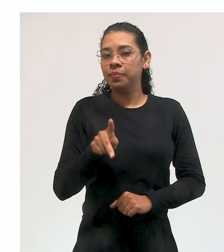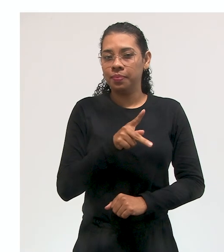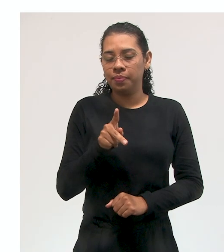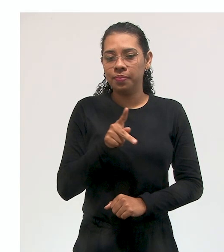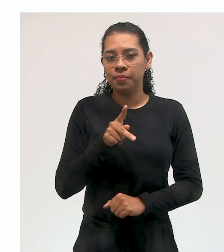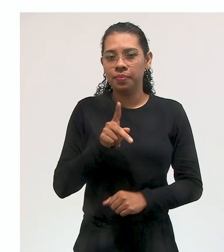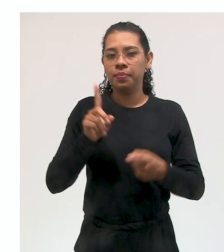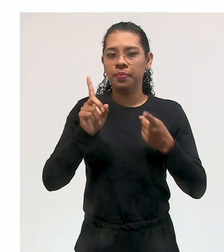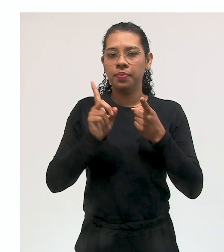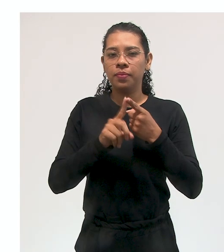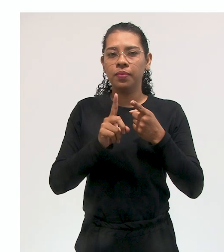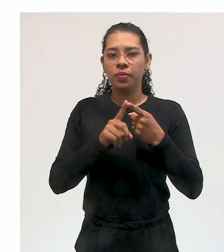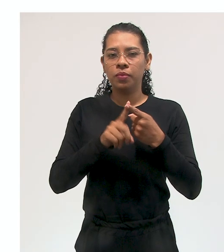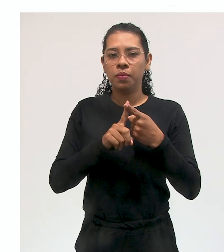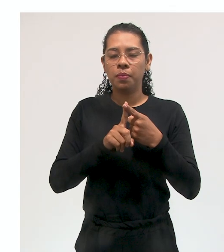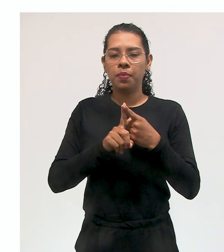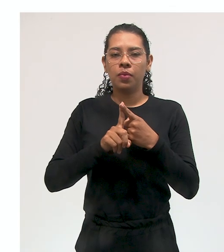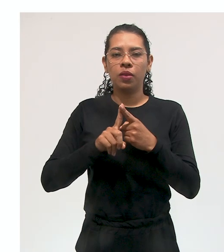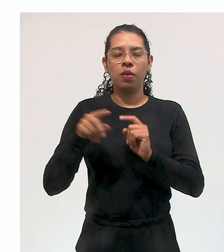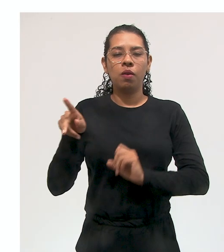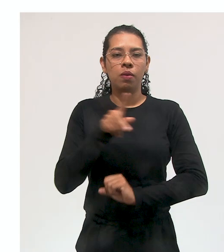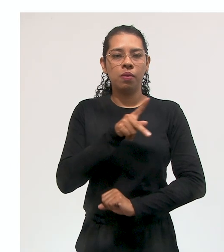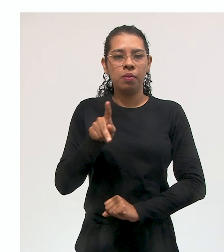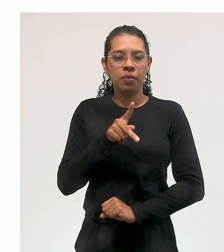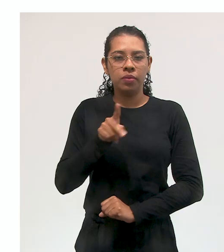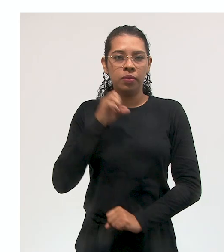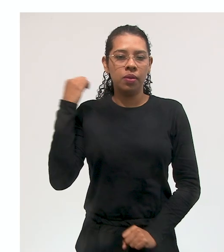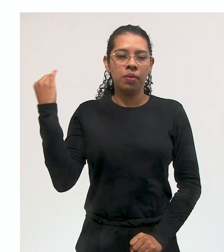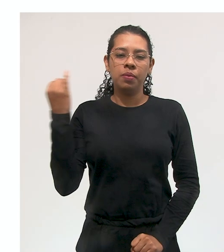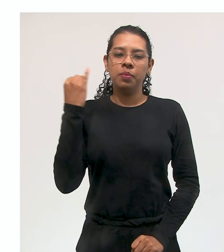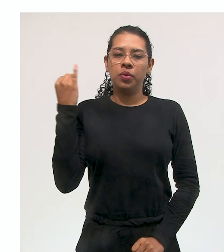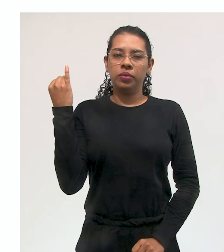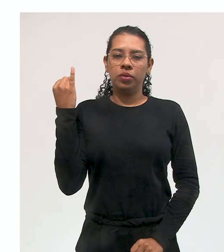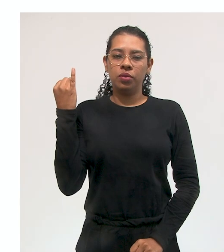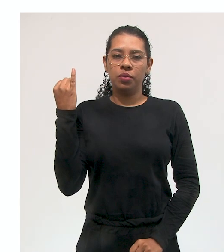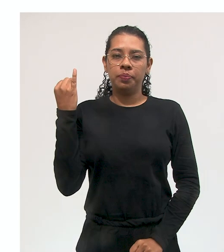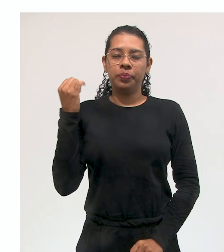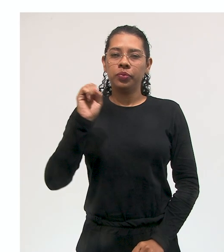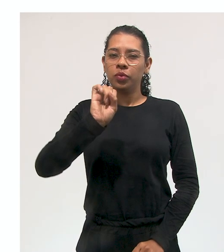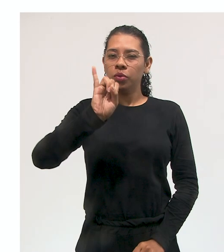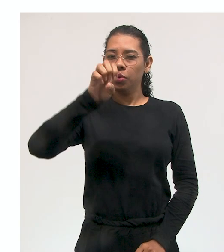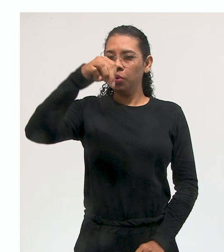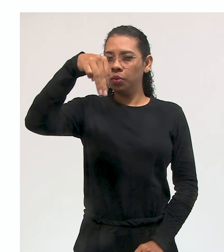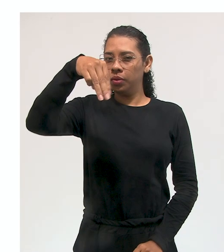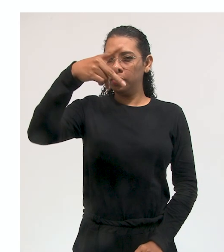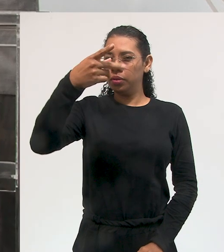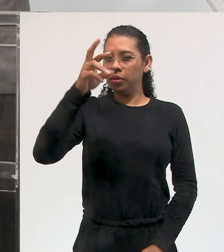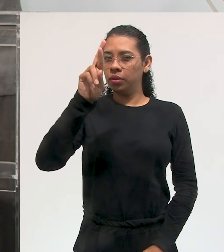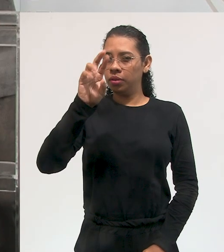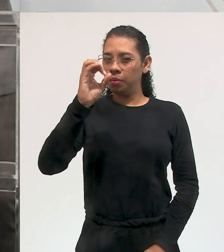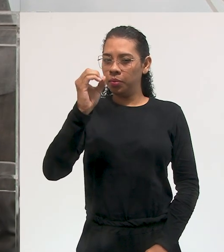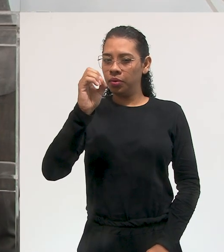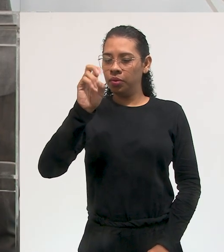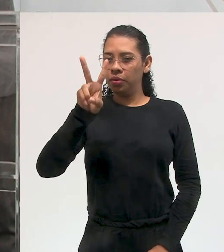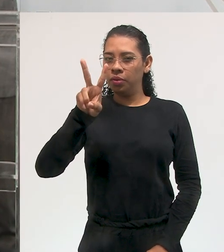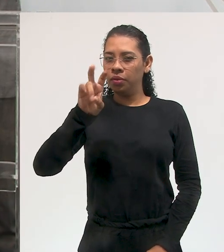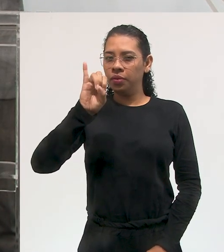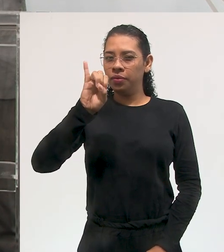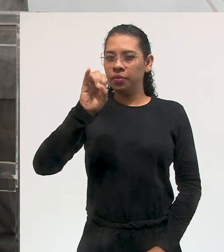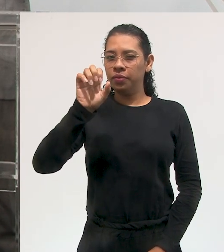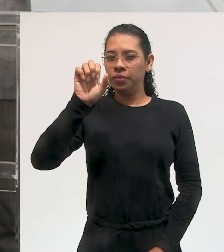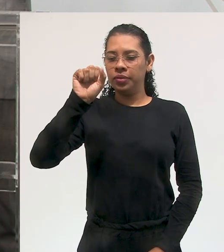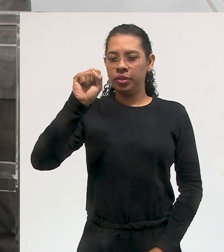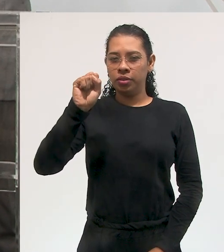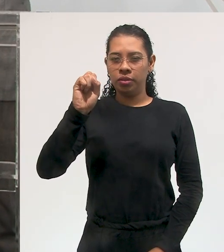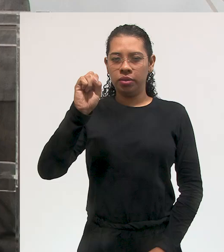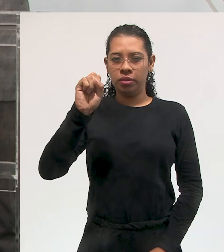do espontaneísmo e da improvisação. Pessoal, muito importante essa parte. A gente, professor, a gente